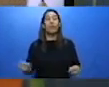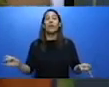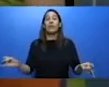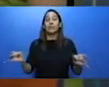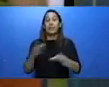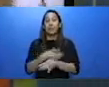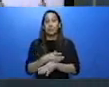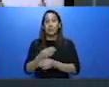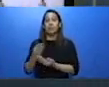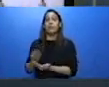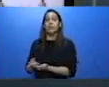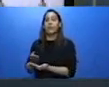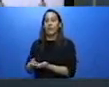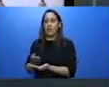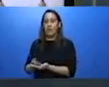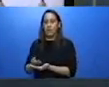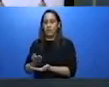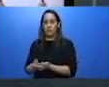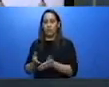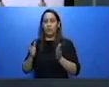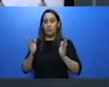terminamos nossa aula.